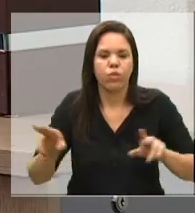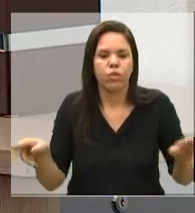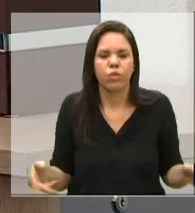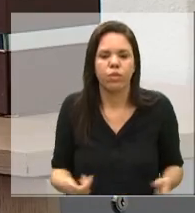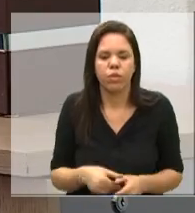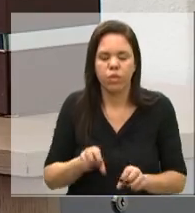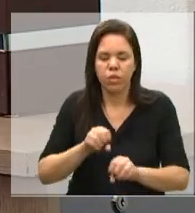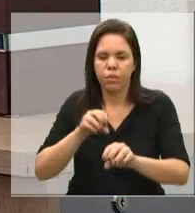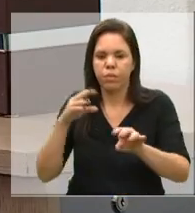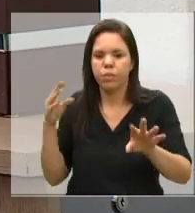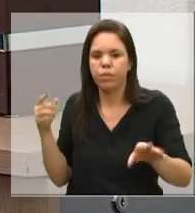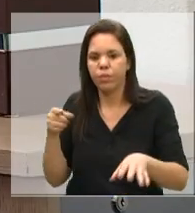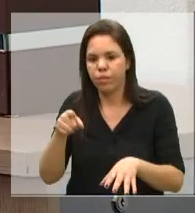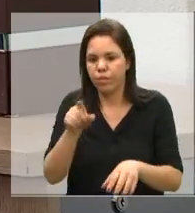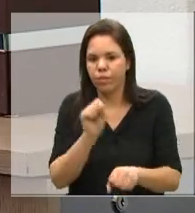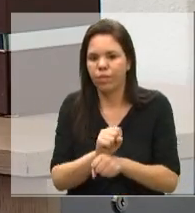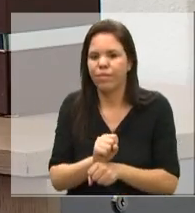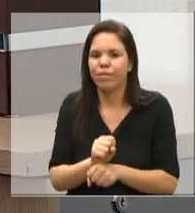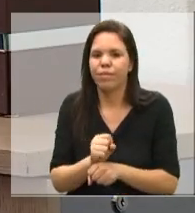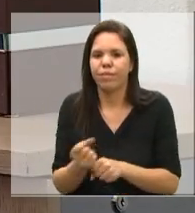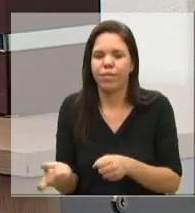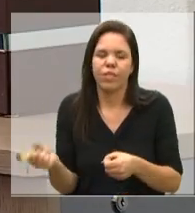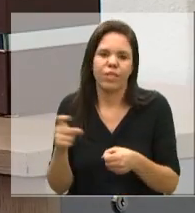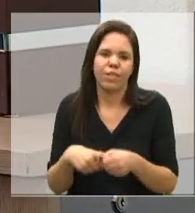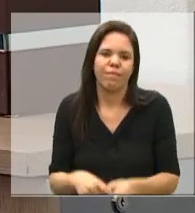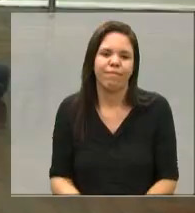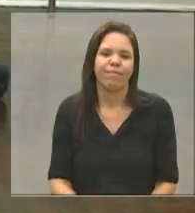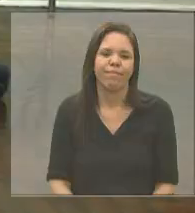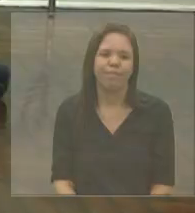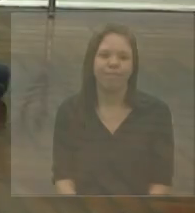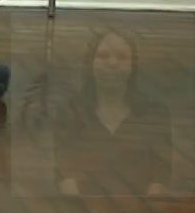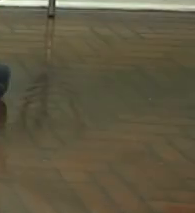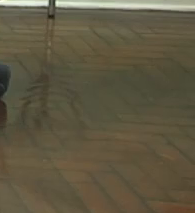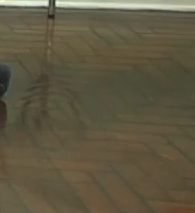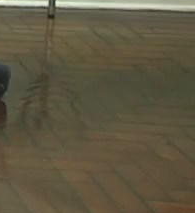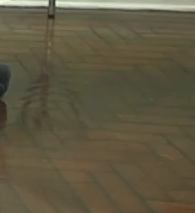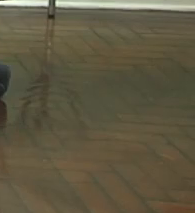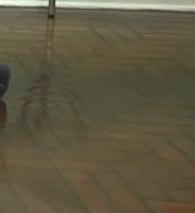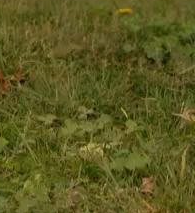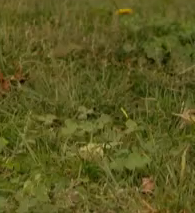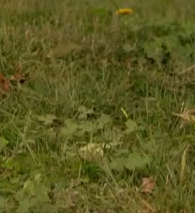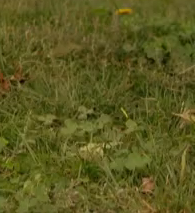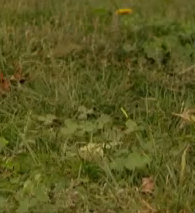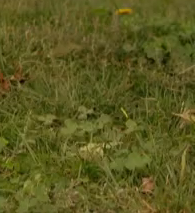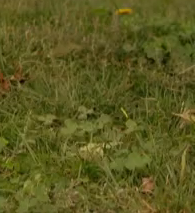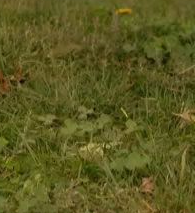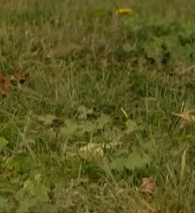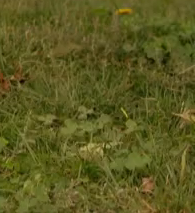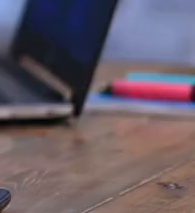ensino à distância. Você não sai daí, que daqui a pouquinho a gente volta. É já já.